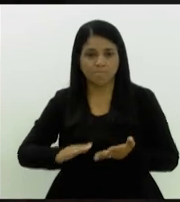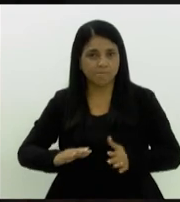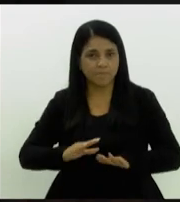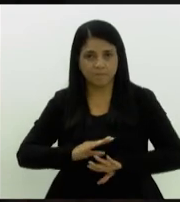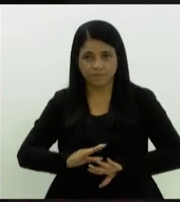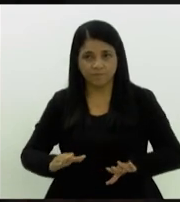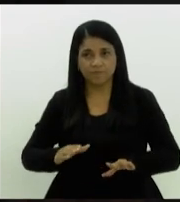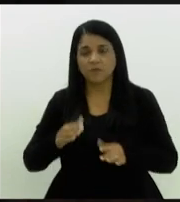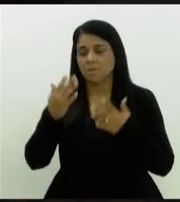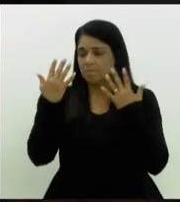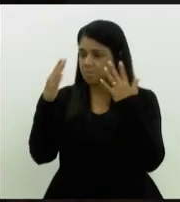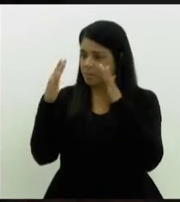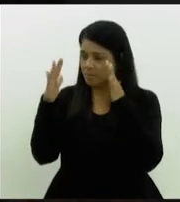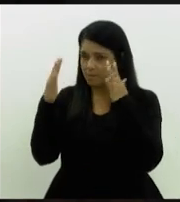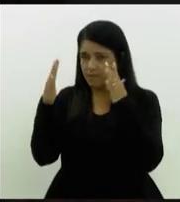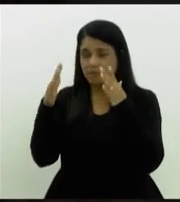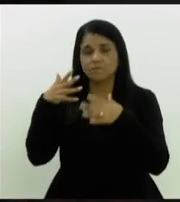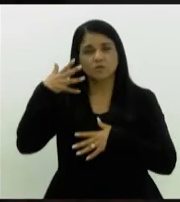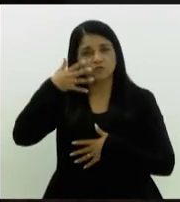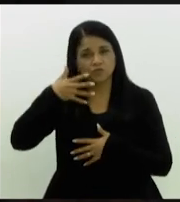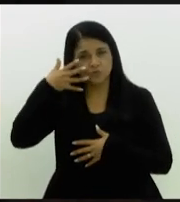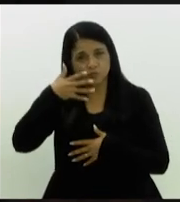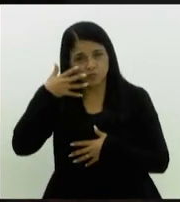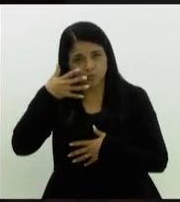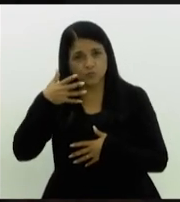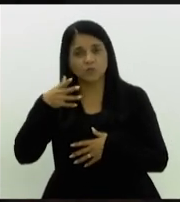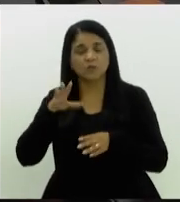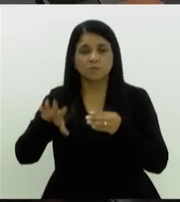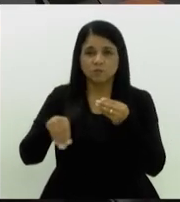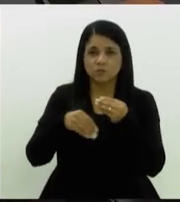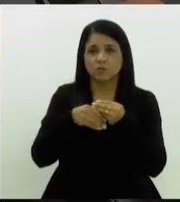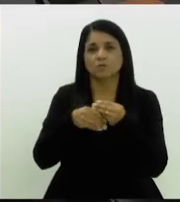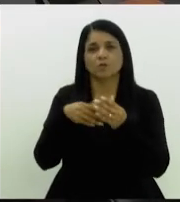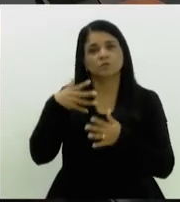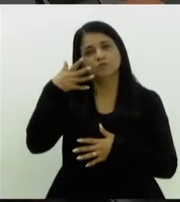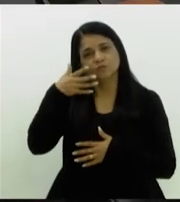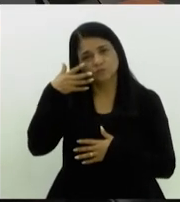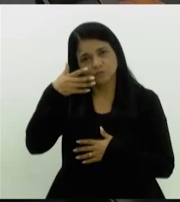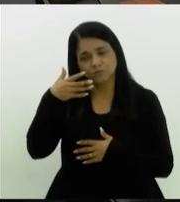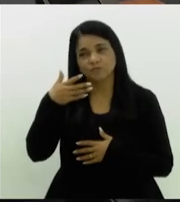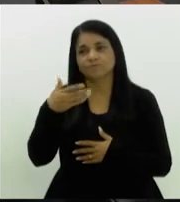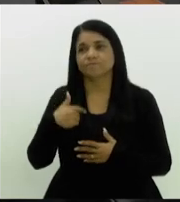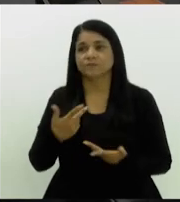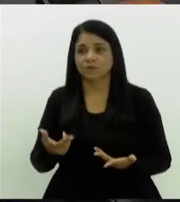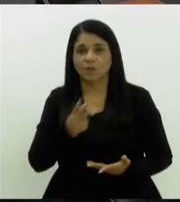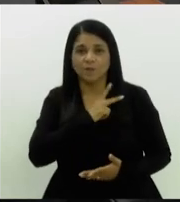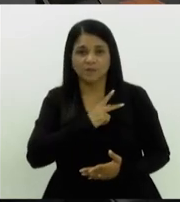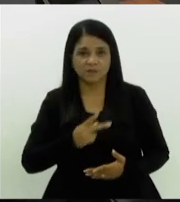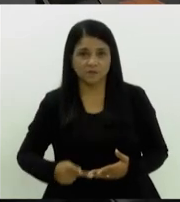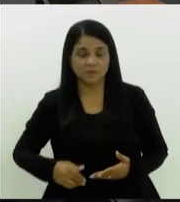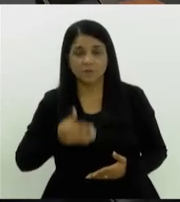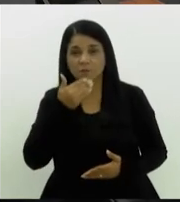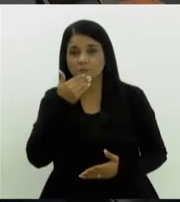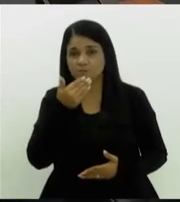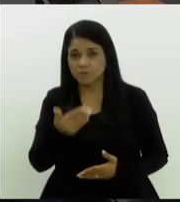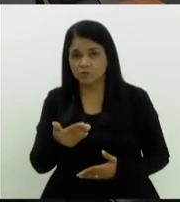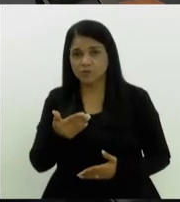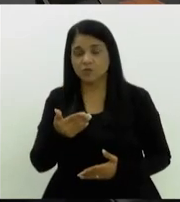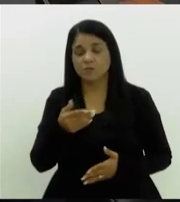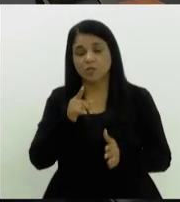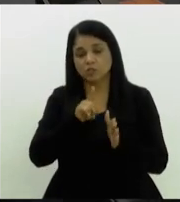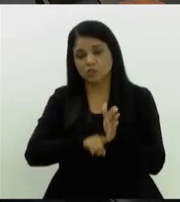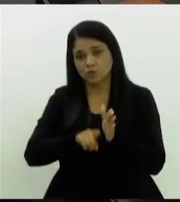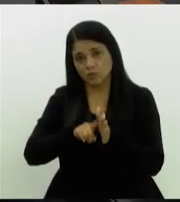solidariedade, parabenizo também seu discurso e me somo a ela. Obrigado, deputado. Aproveitar que Vossa Excelência Presidente pedir para descontar aí do meu tempo.